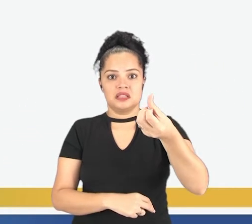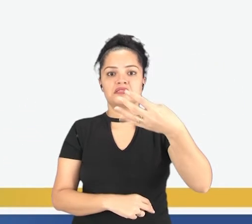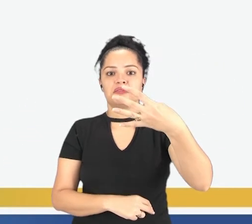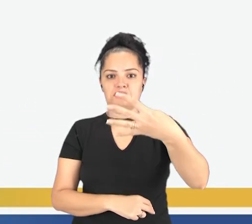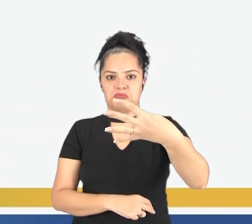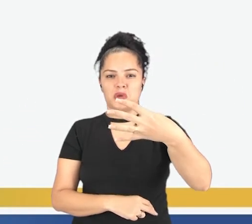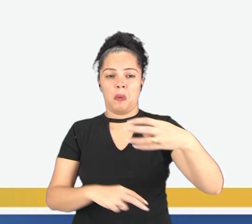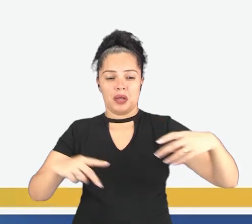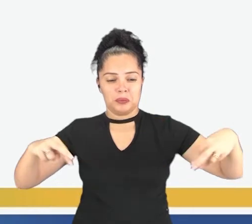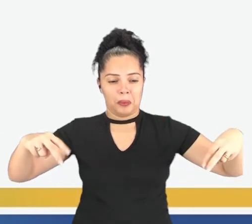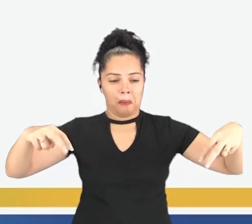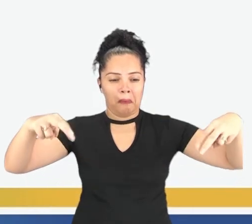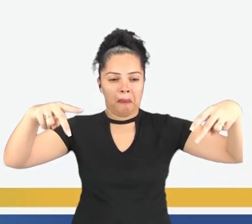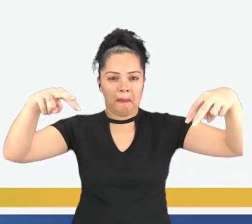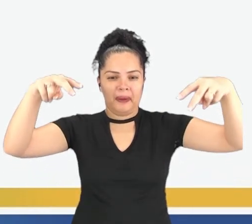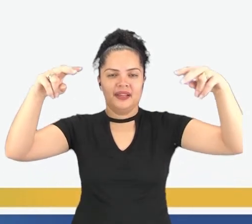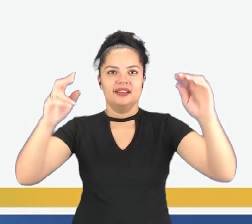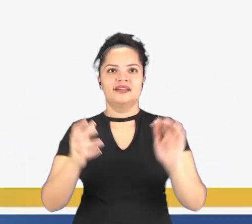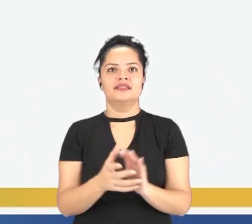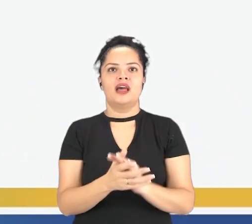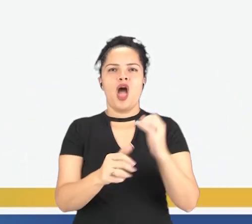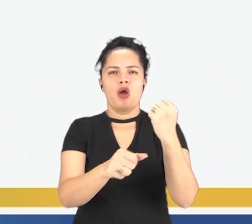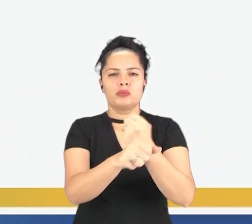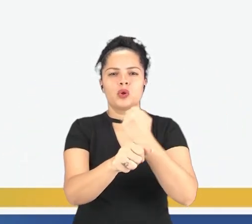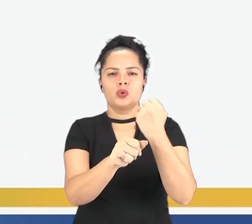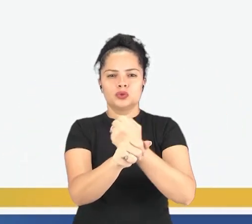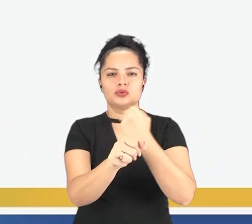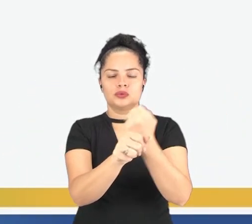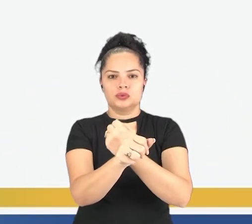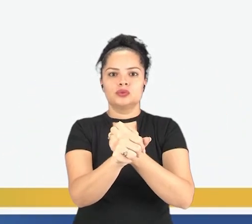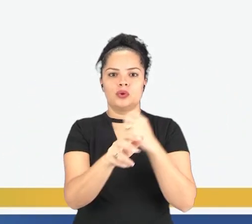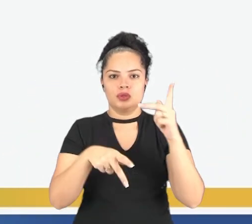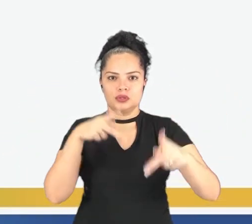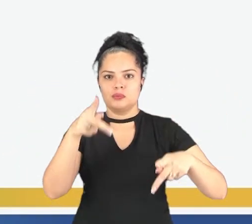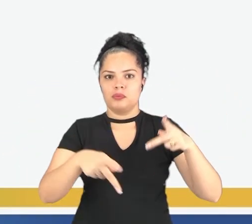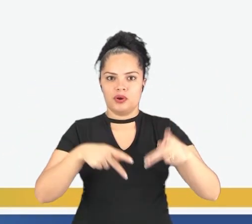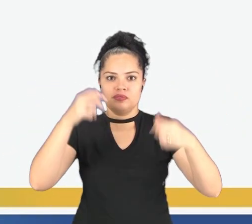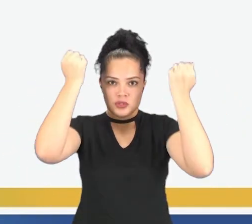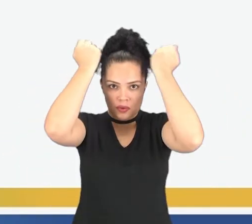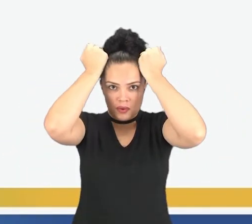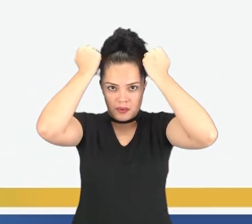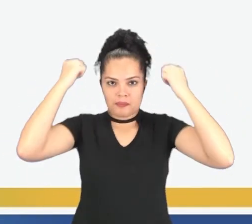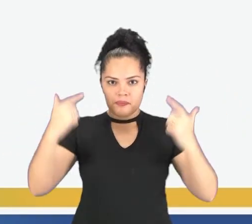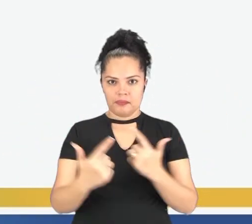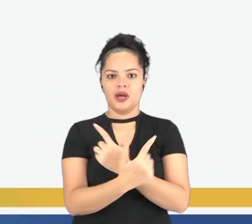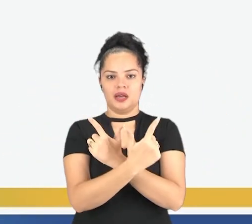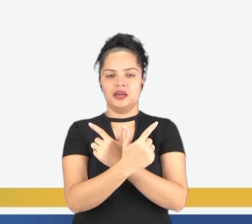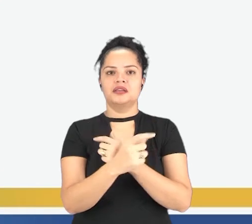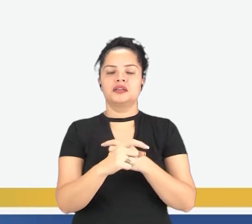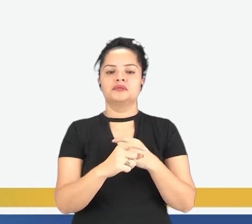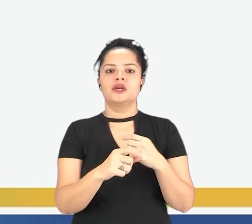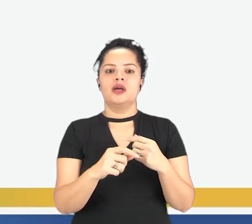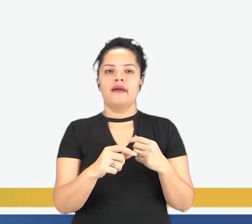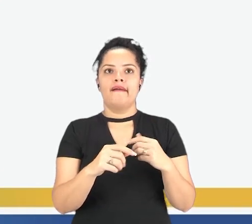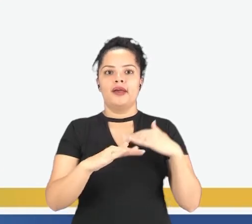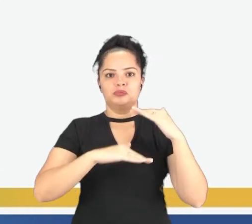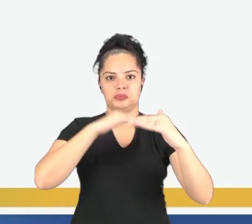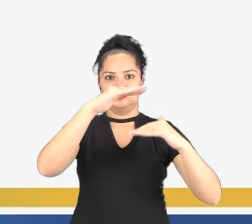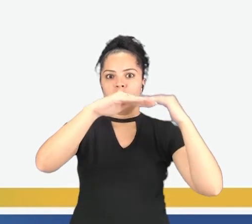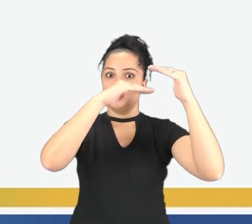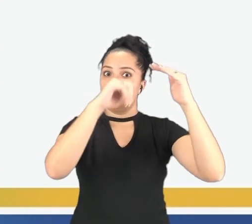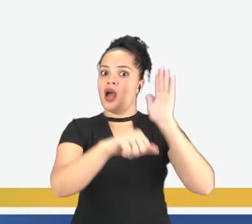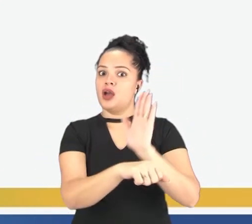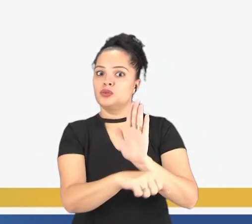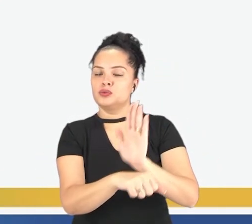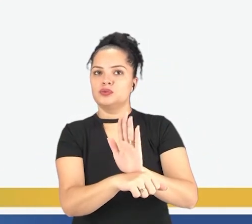da civilização maia. Então, eles desenvolveram muito a astronomia, a medicina, né, que poucos sabem disso, e